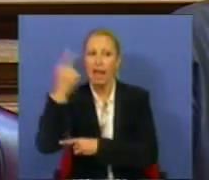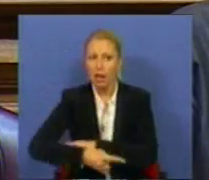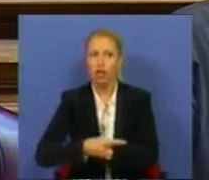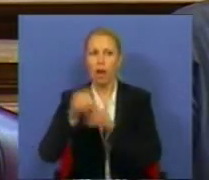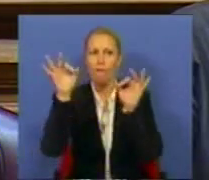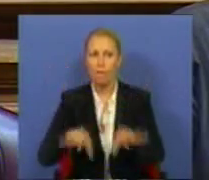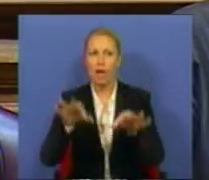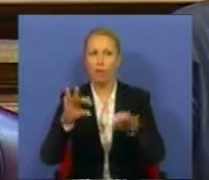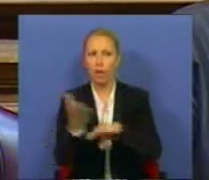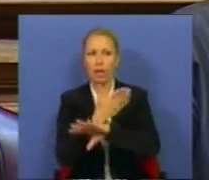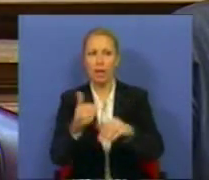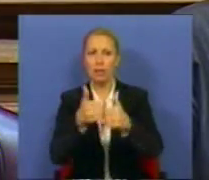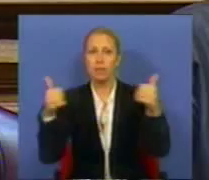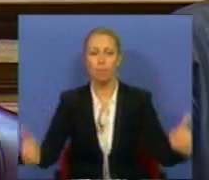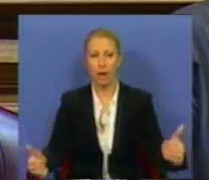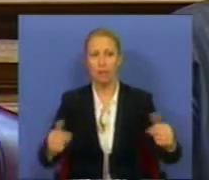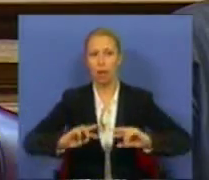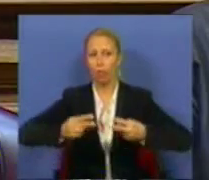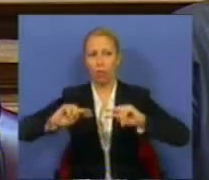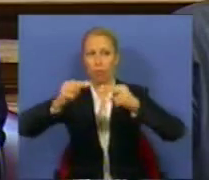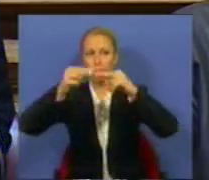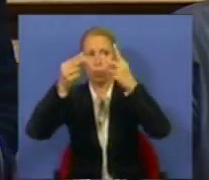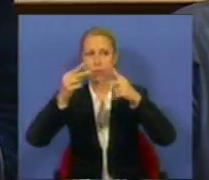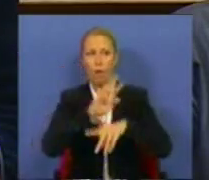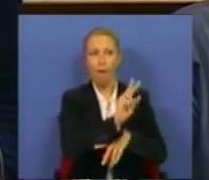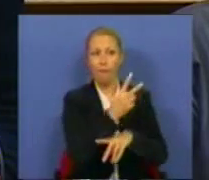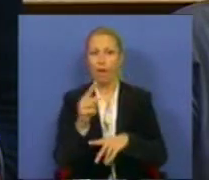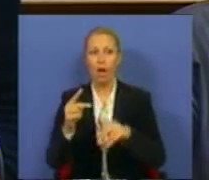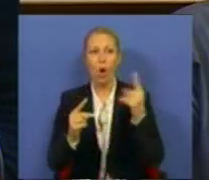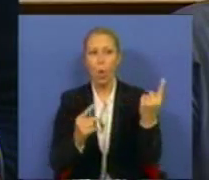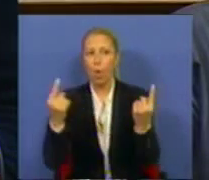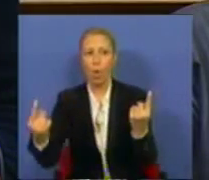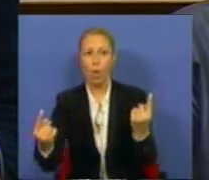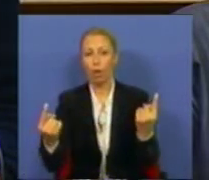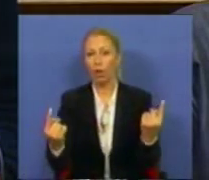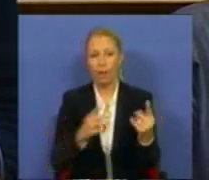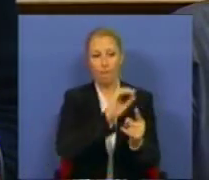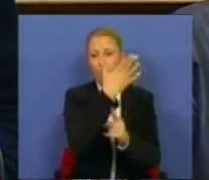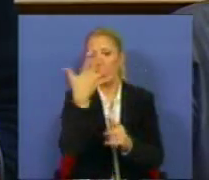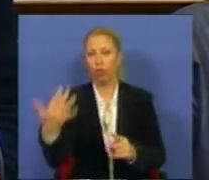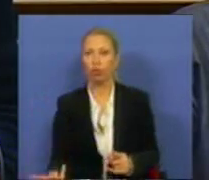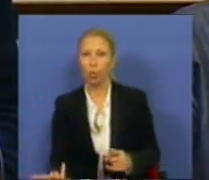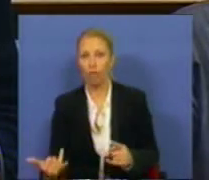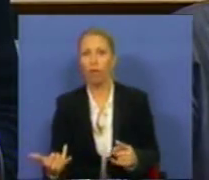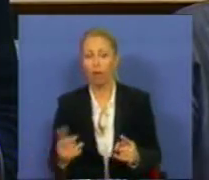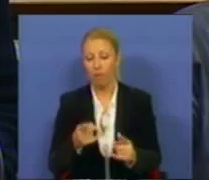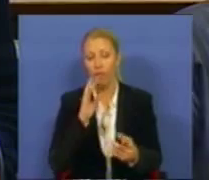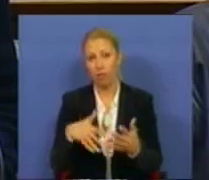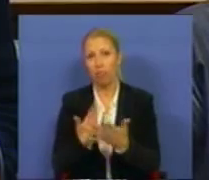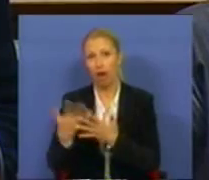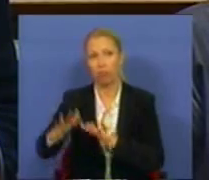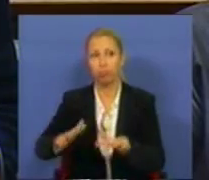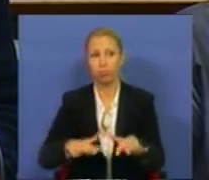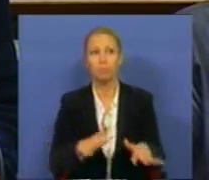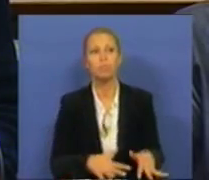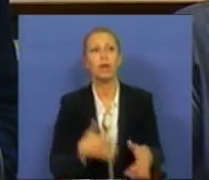da divisão da carreira em duas categorias e o fim do modelo de avaliação. A mobilização de professores que